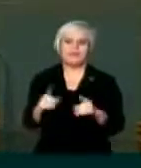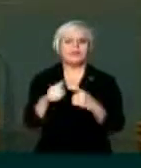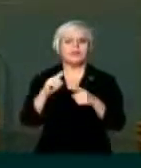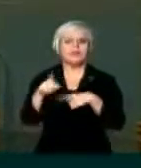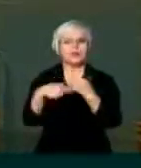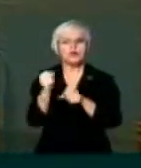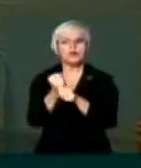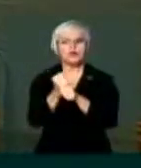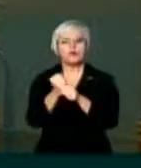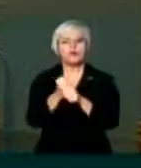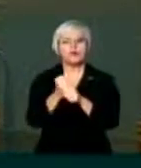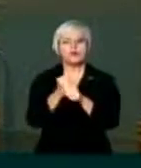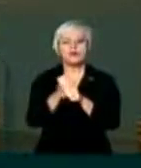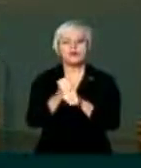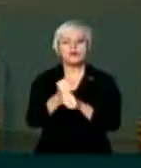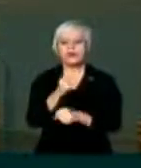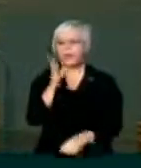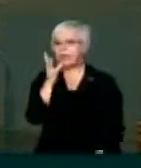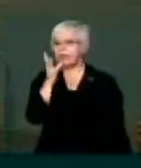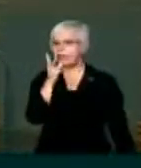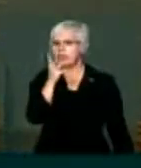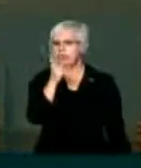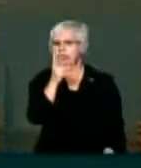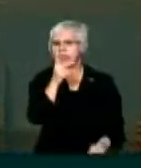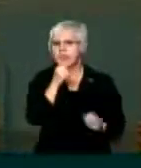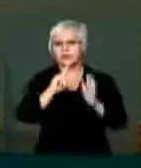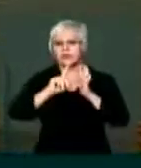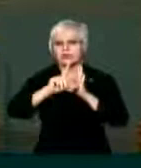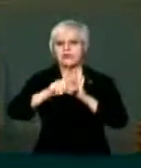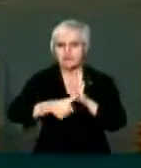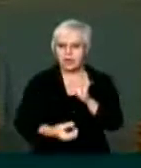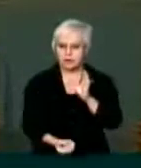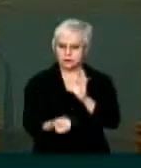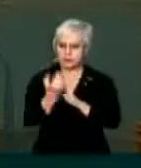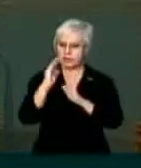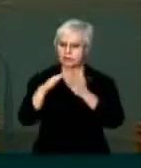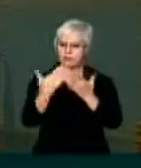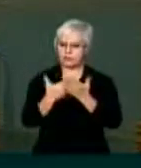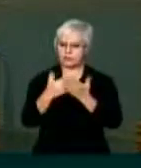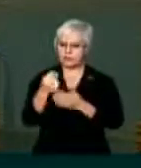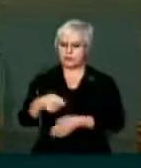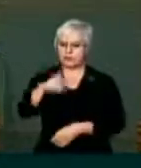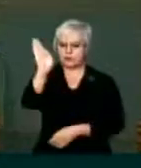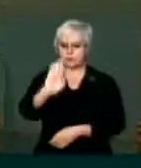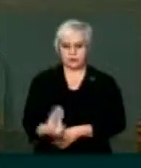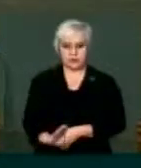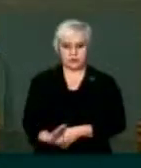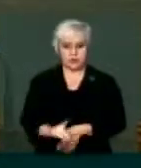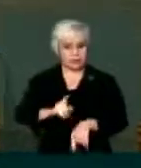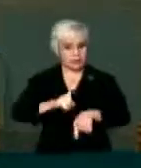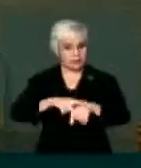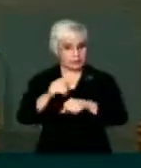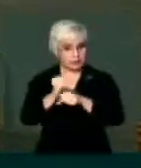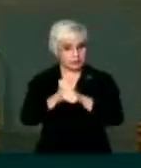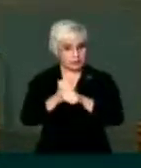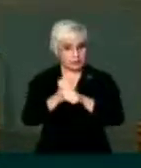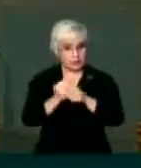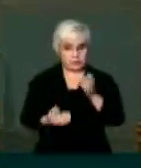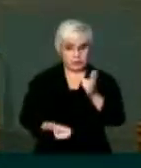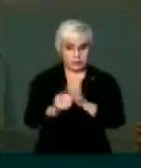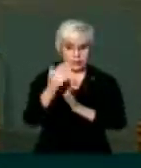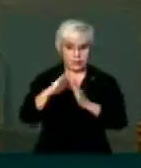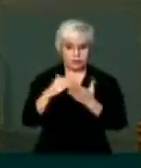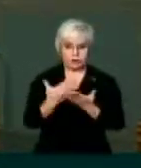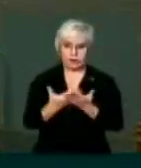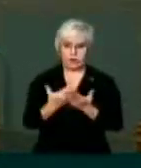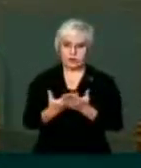muito tempo atrasados do processo de instalação de escolas no Brasil. Quando as escolas surgiram